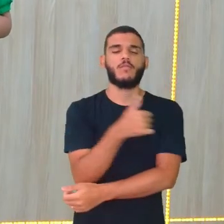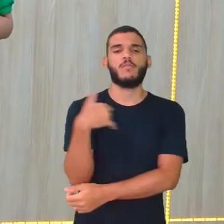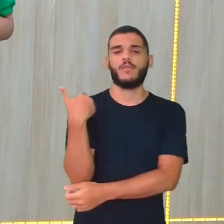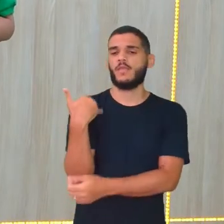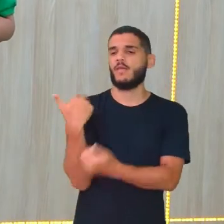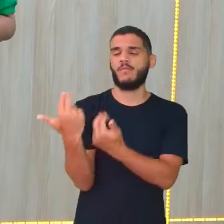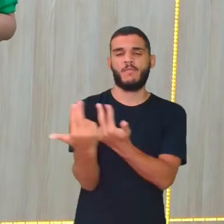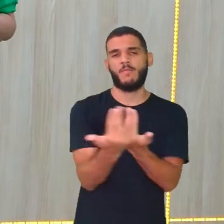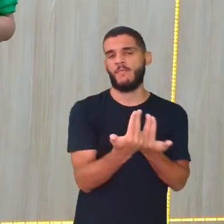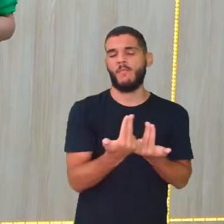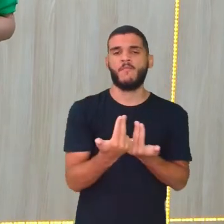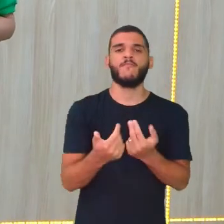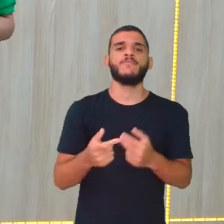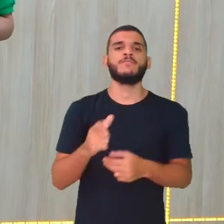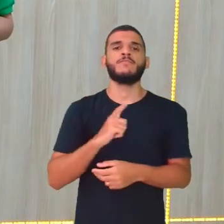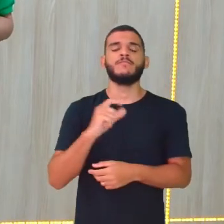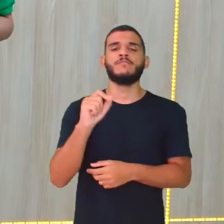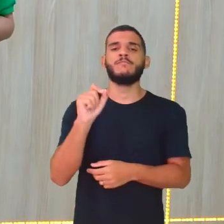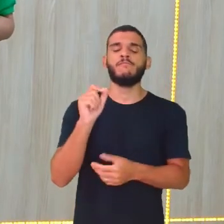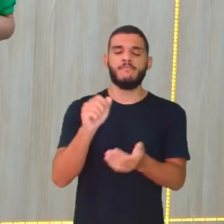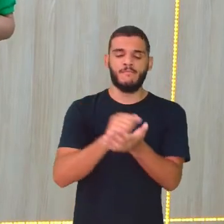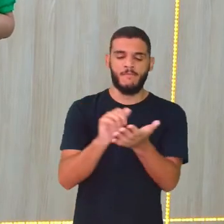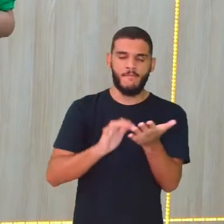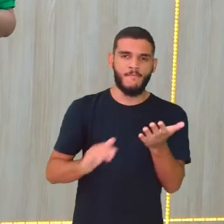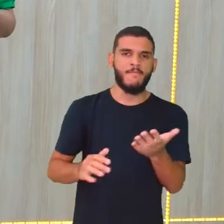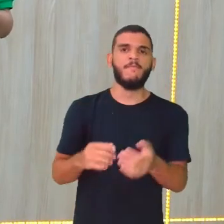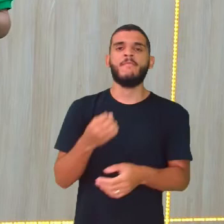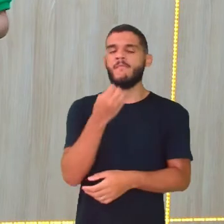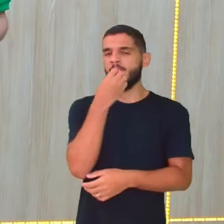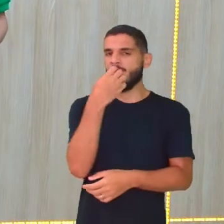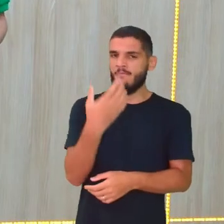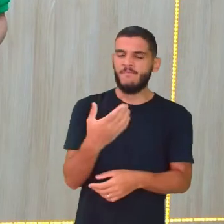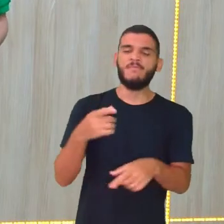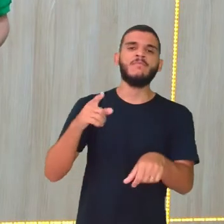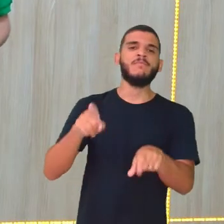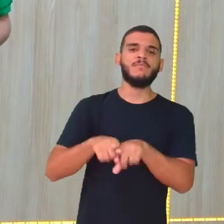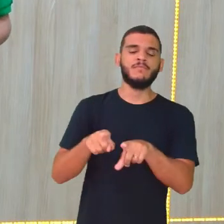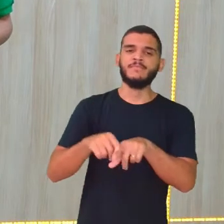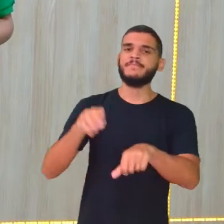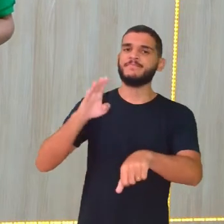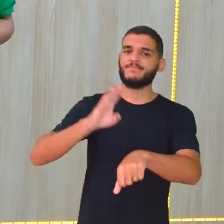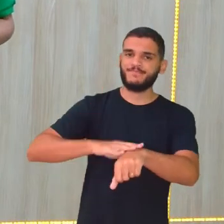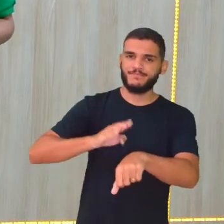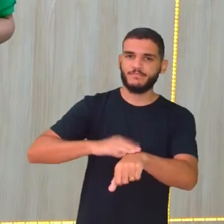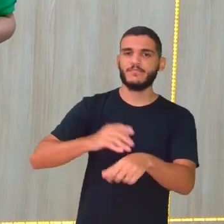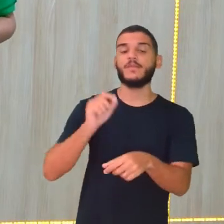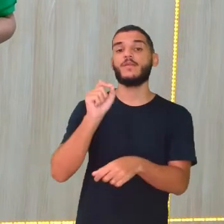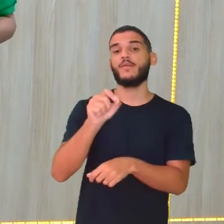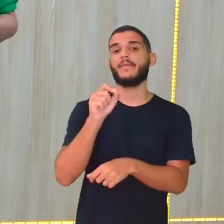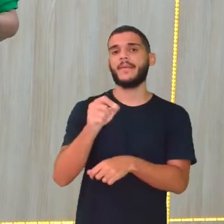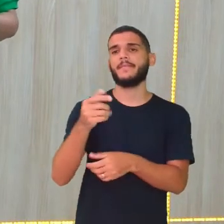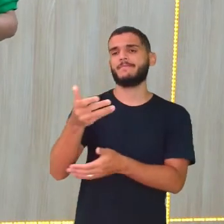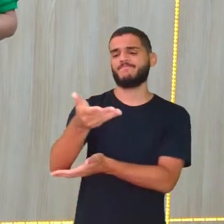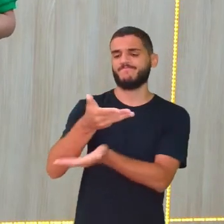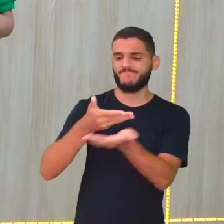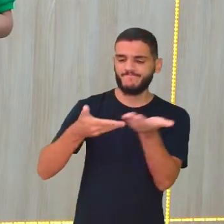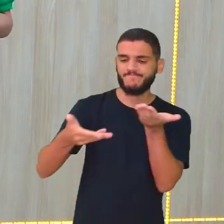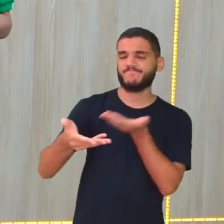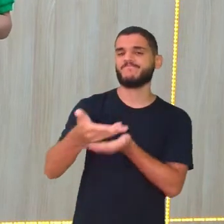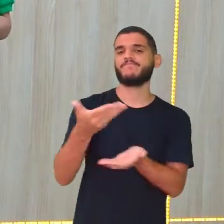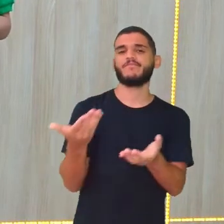idade que ele, ter atividades prazerosas, ter esses momentos de socialização, não é? Não